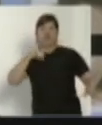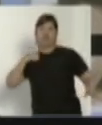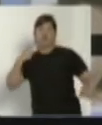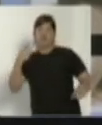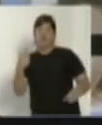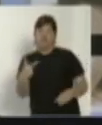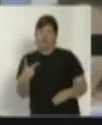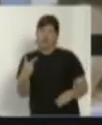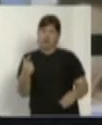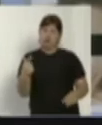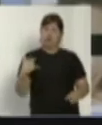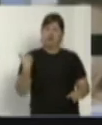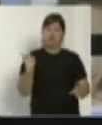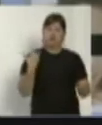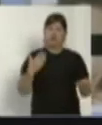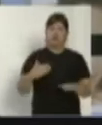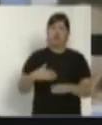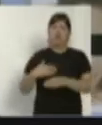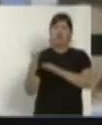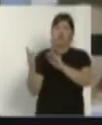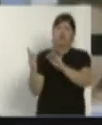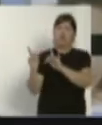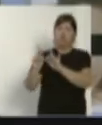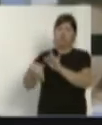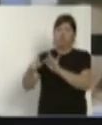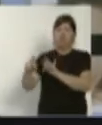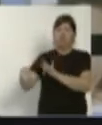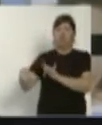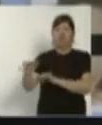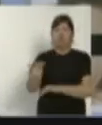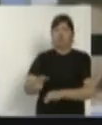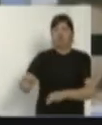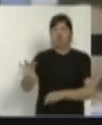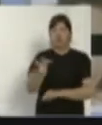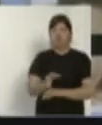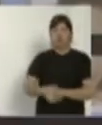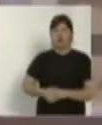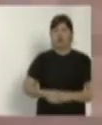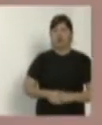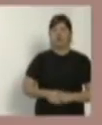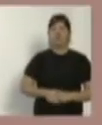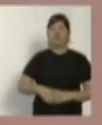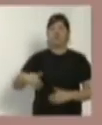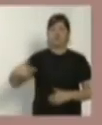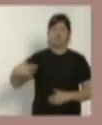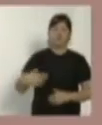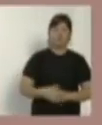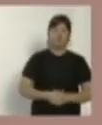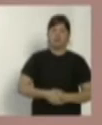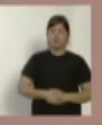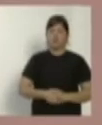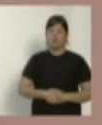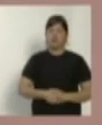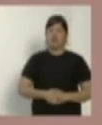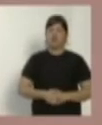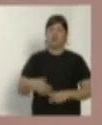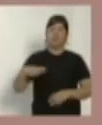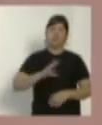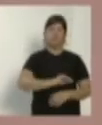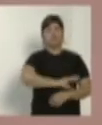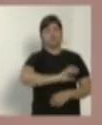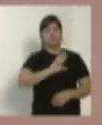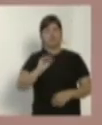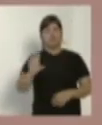começou a namorar um professor universitário com pós-graduação e etc e depois de um tempo